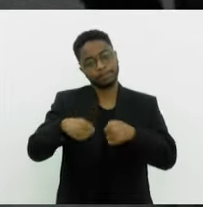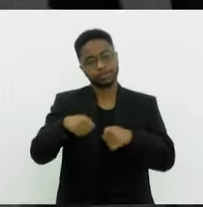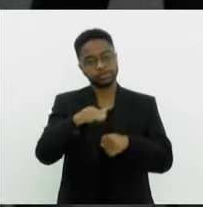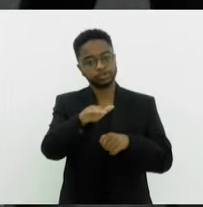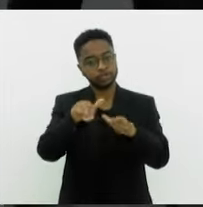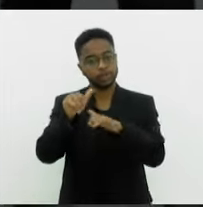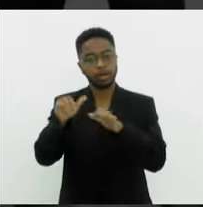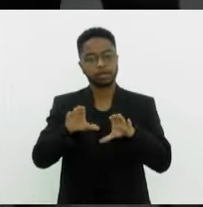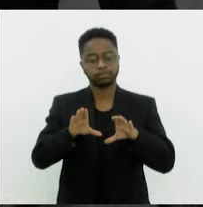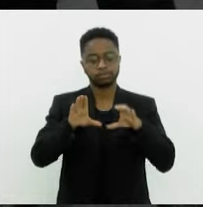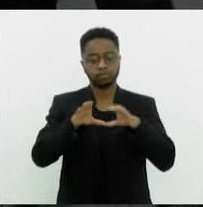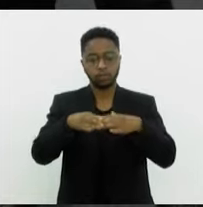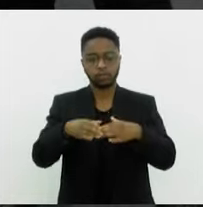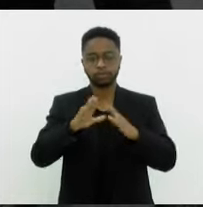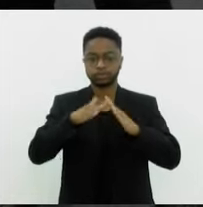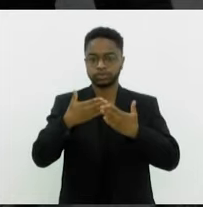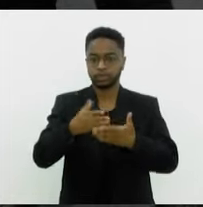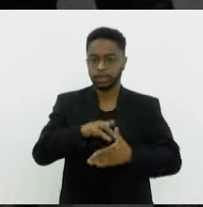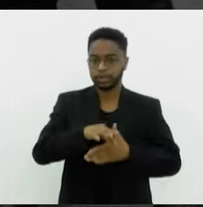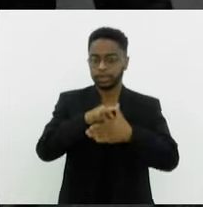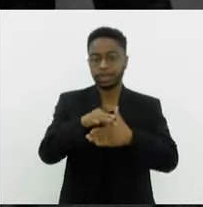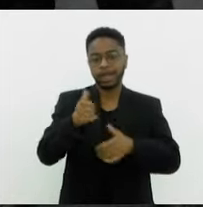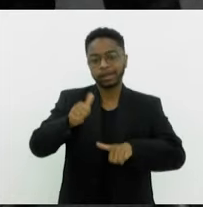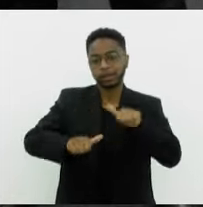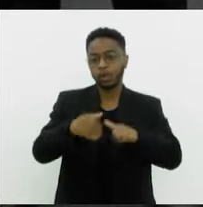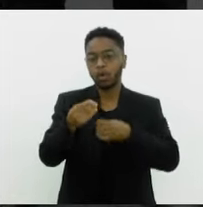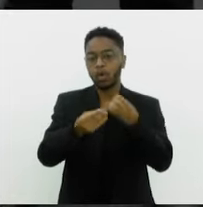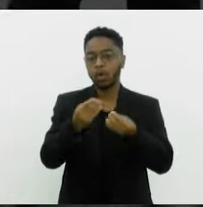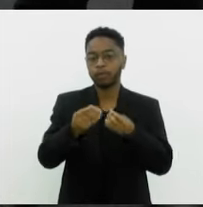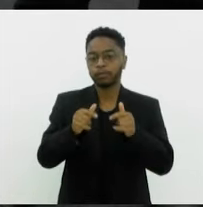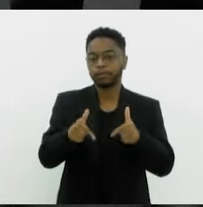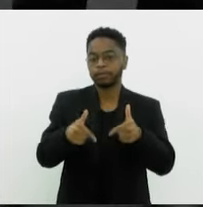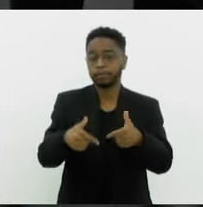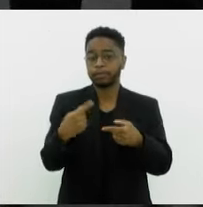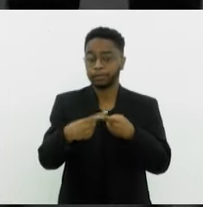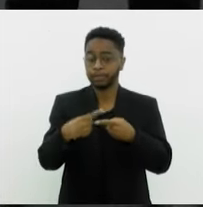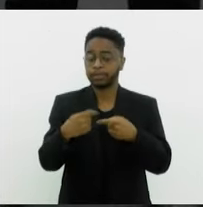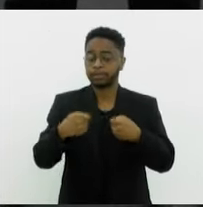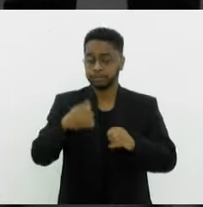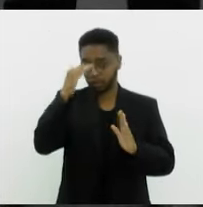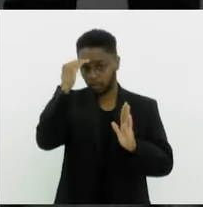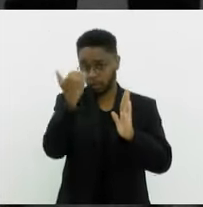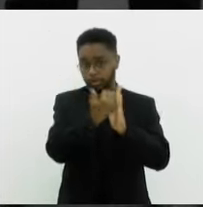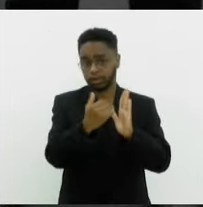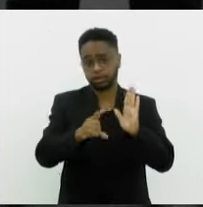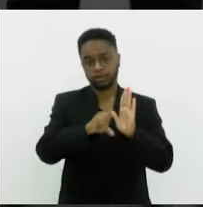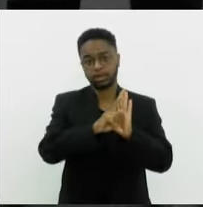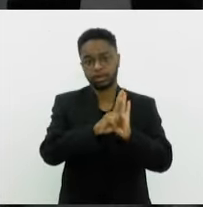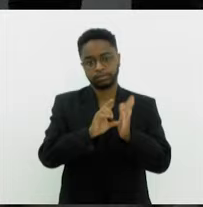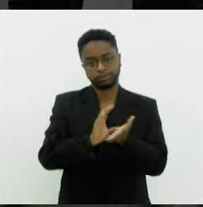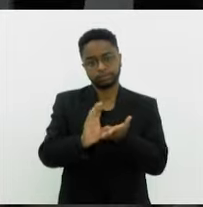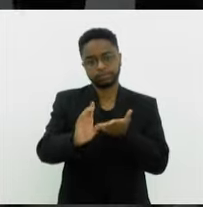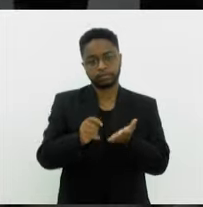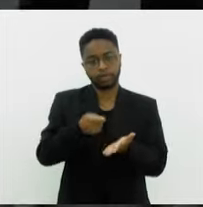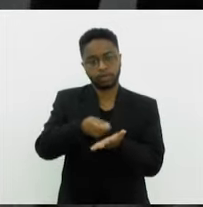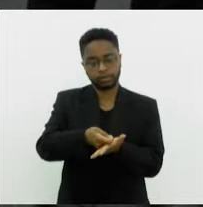para a gente ver como fazer para isso acontecer. É o cumpra-se, é o cumpra-se das emendas impositivas.